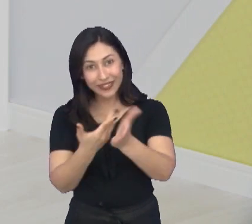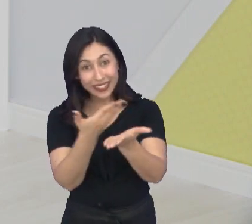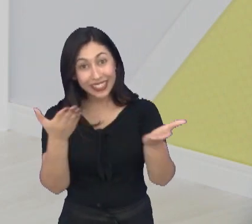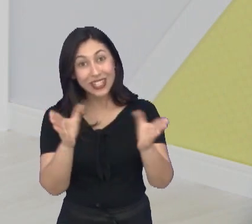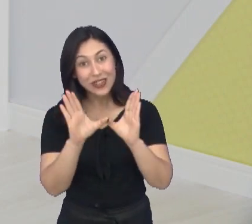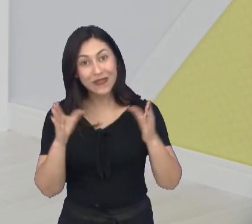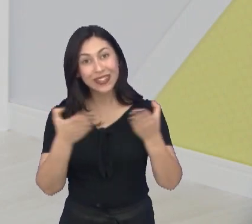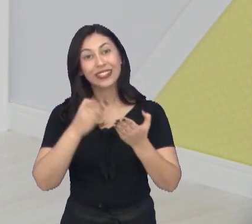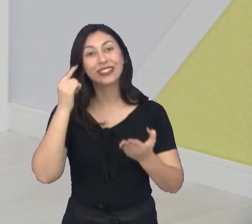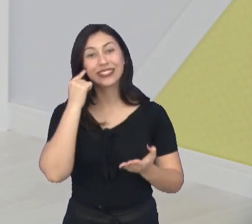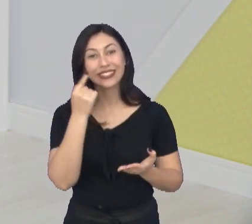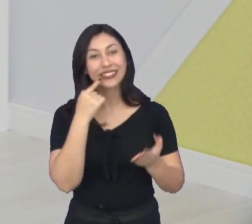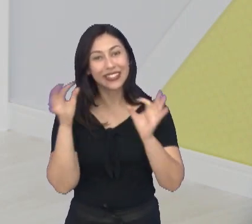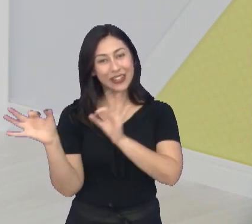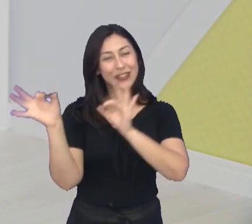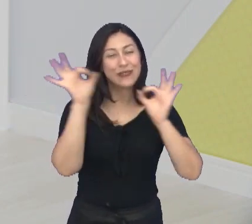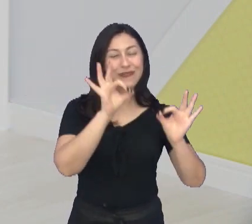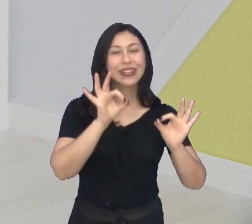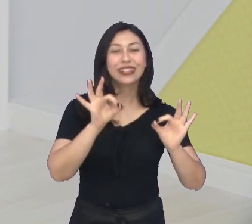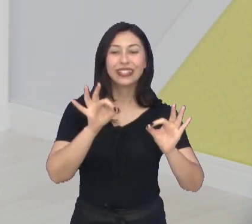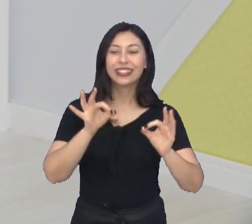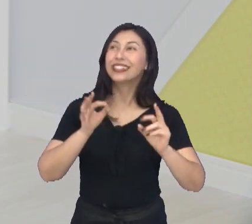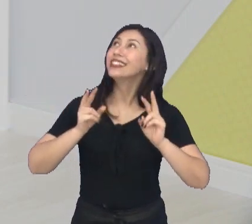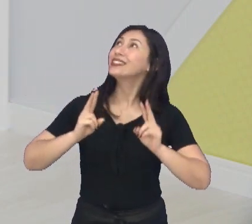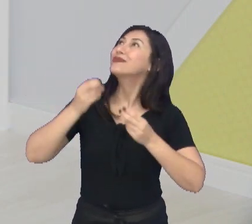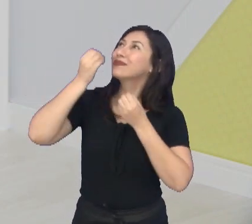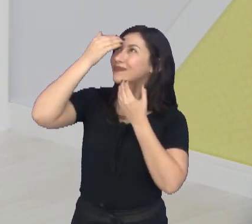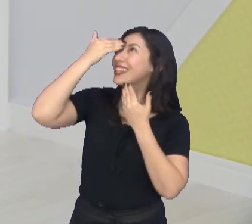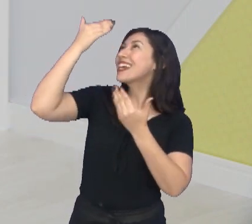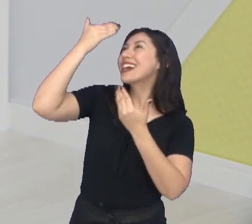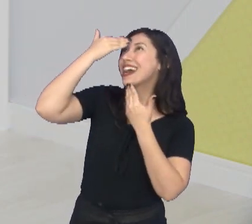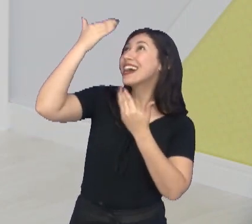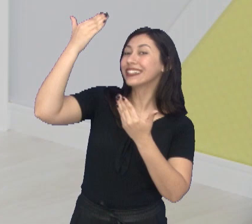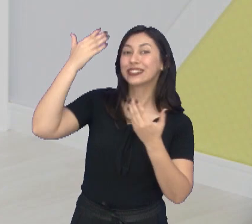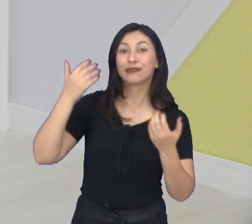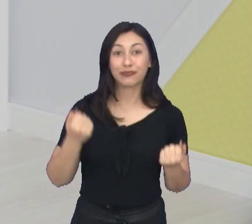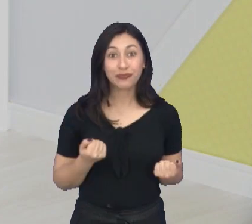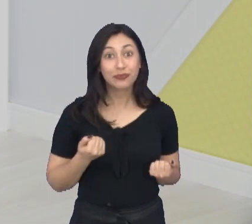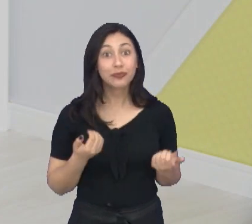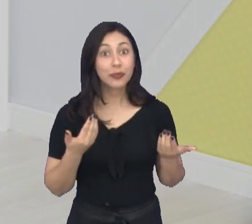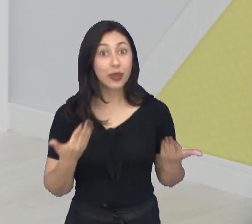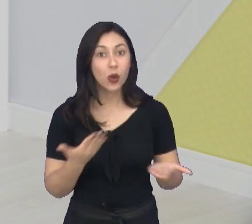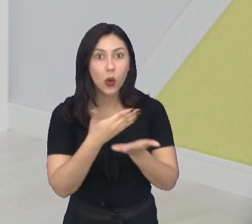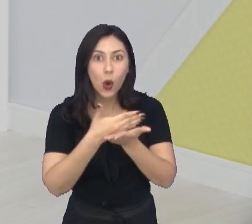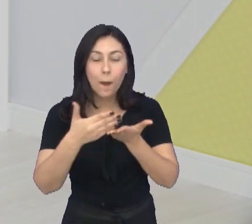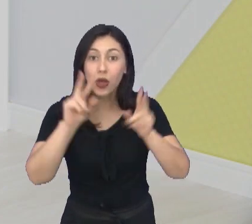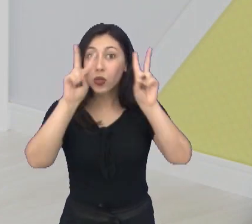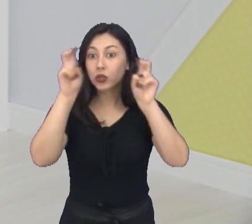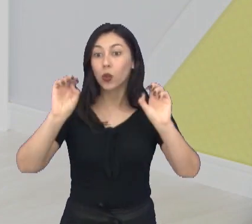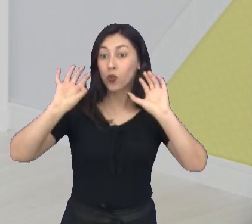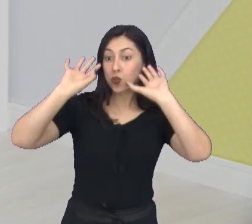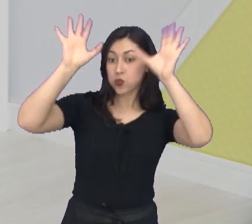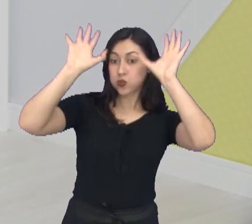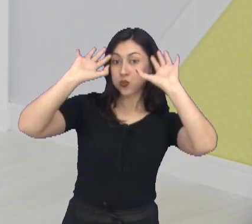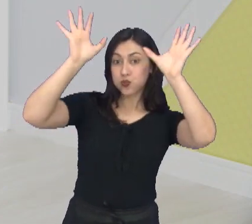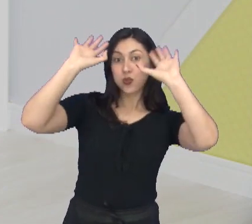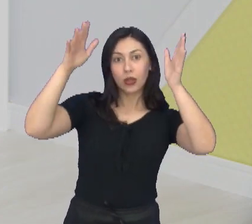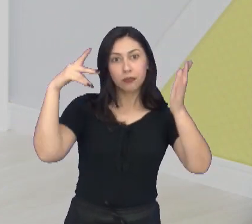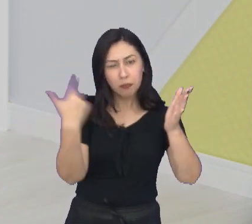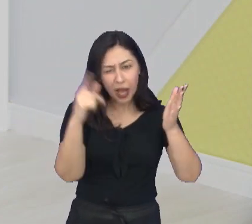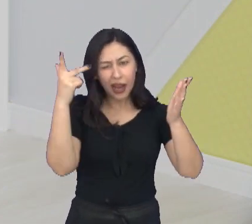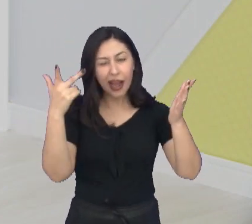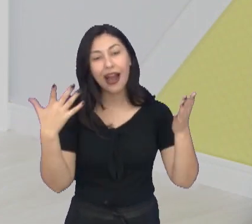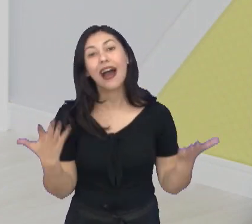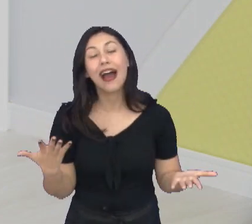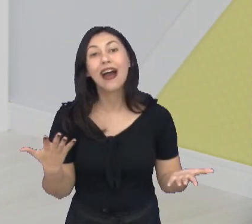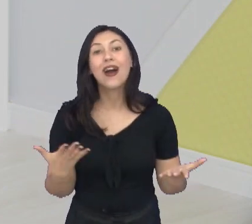que acompanha o nosso Hora do Esporte. Sempre seja bem-vinda, viu, Tamires? E olha só, a gente começa falando de vôlei. O time do Vamos DP, o time